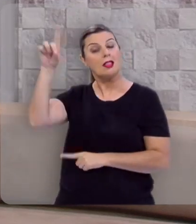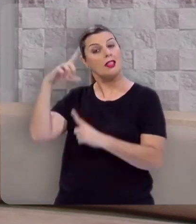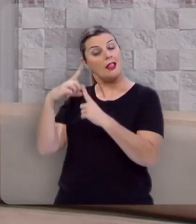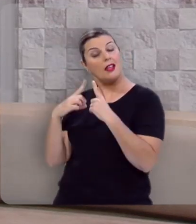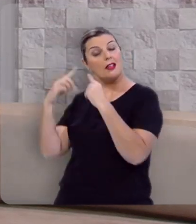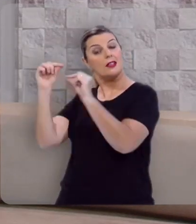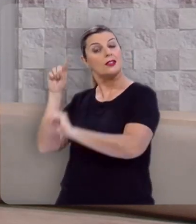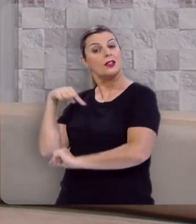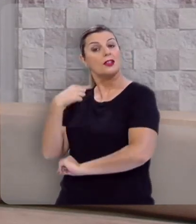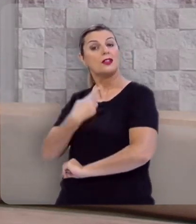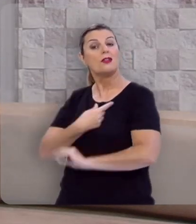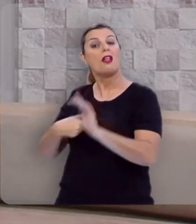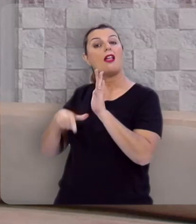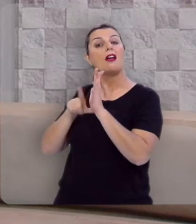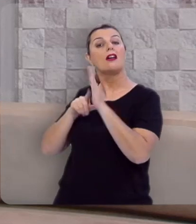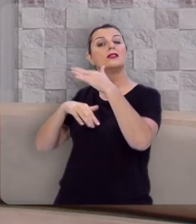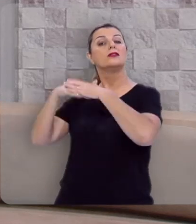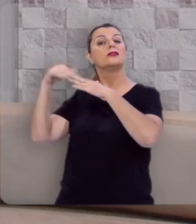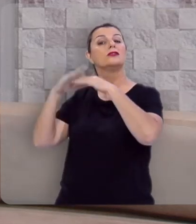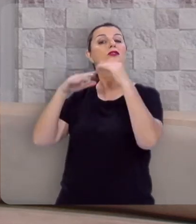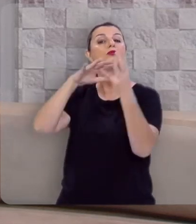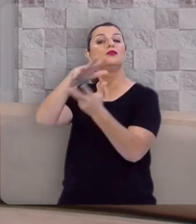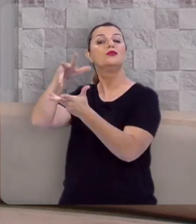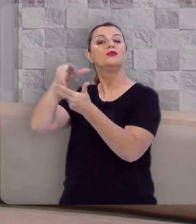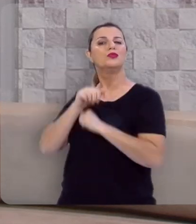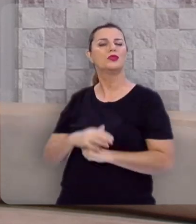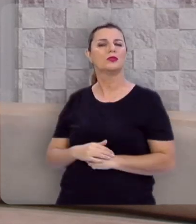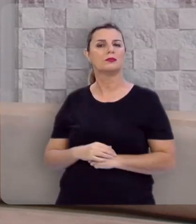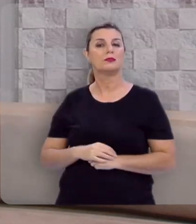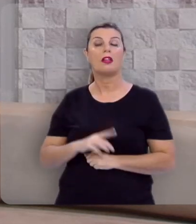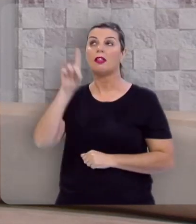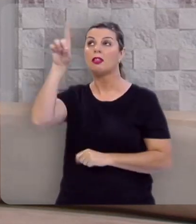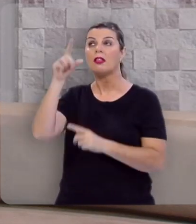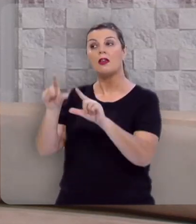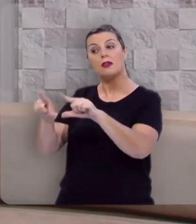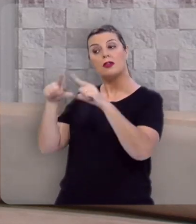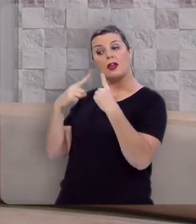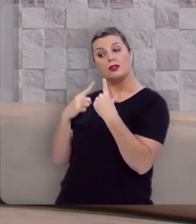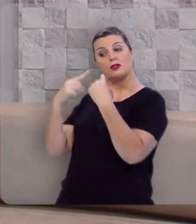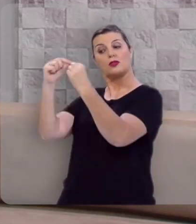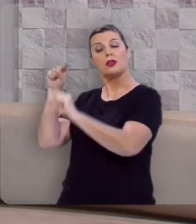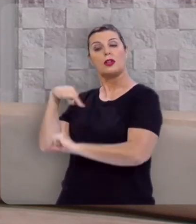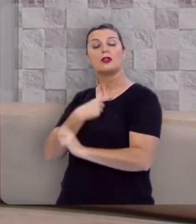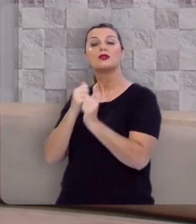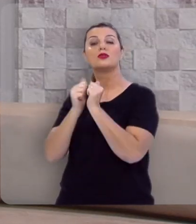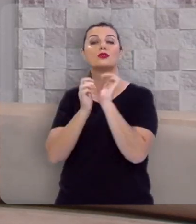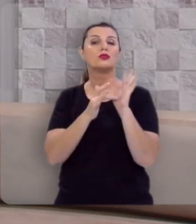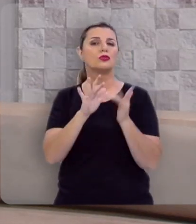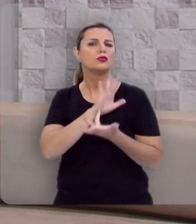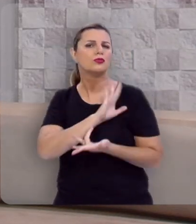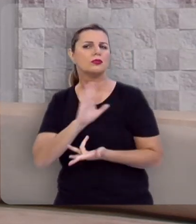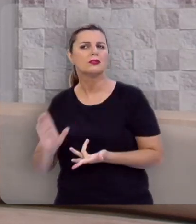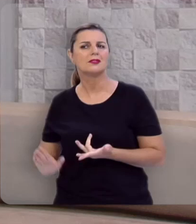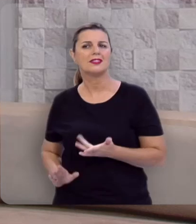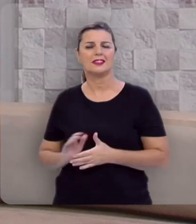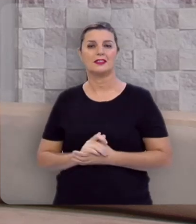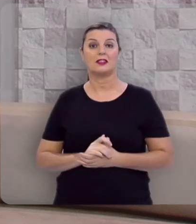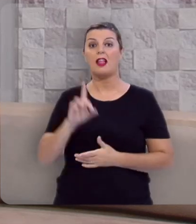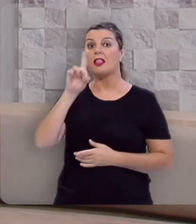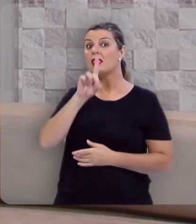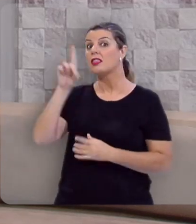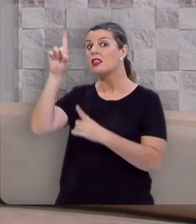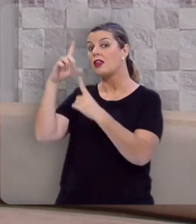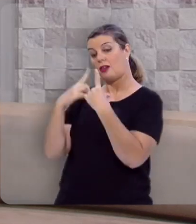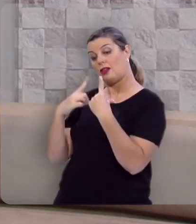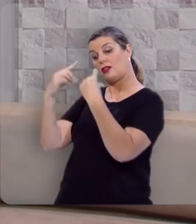Deus nos escolheu antes da fundação do mundo. Deus nos escolheu em Cristo.